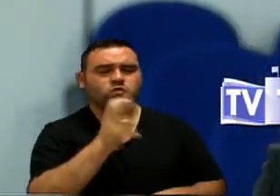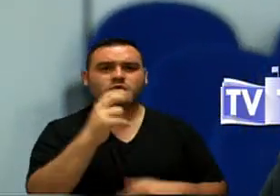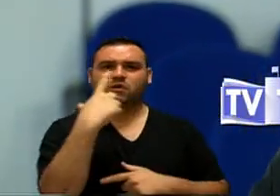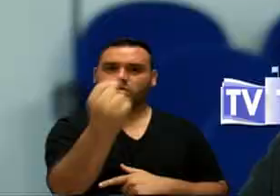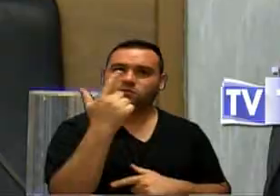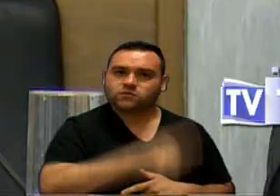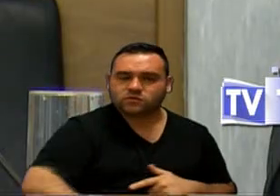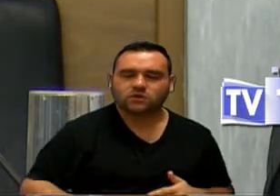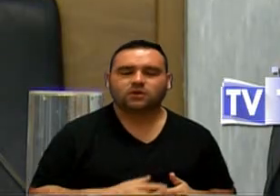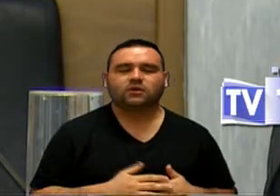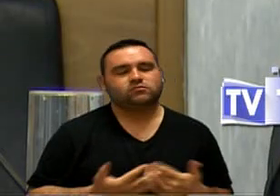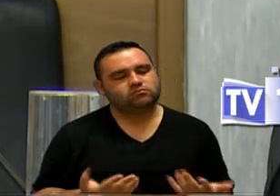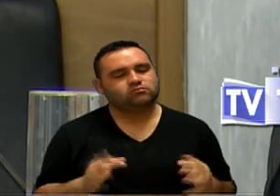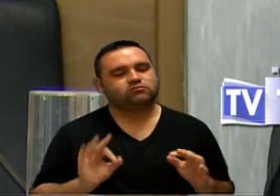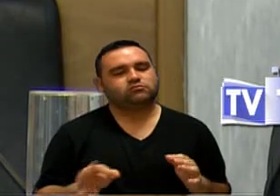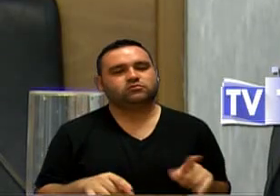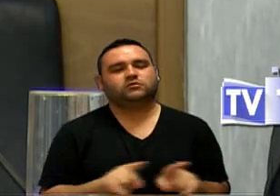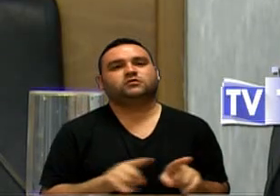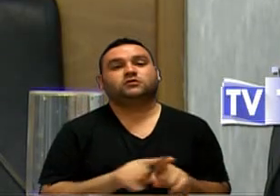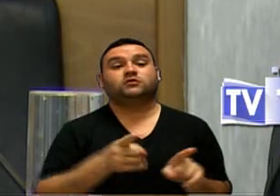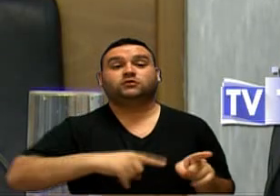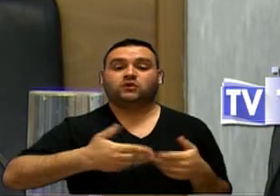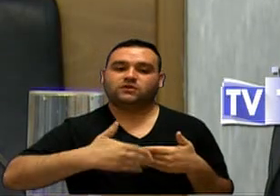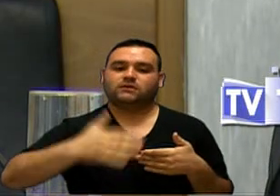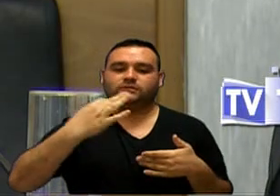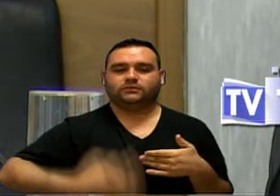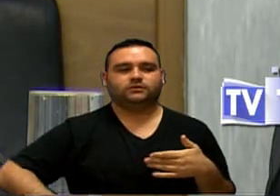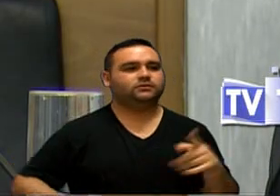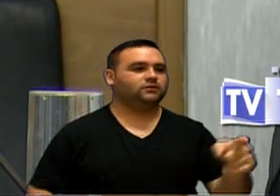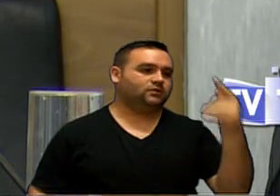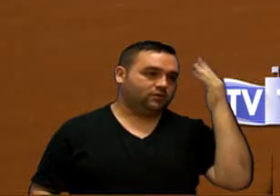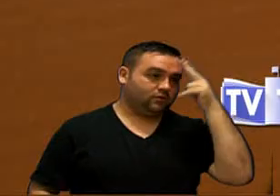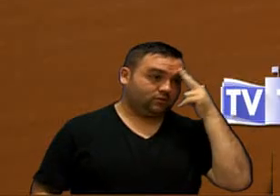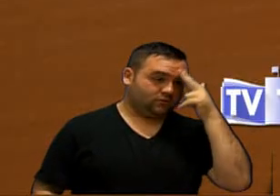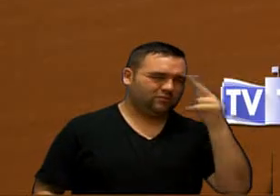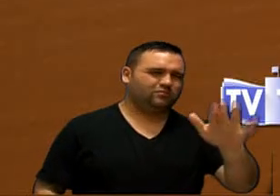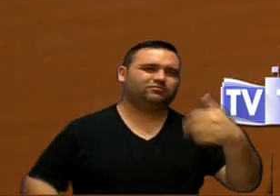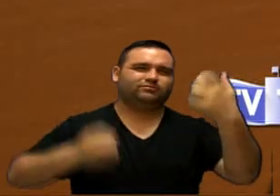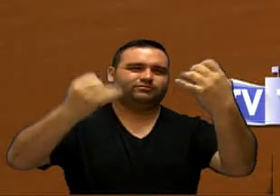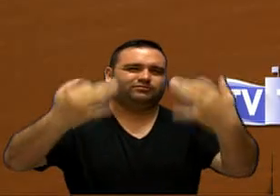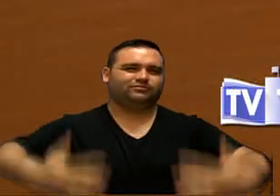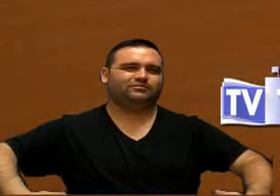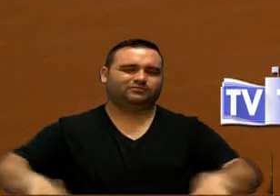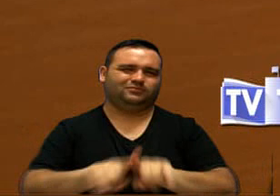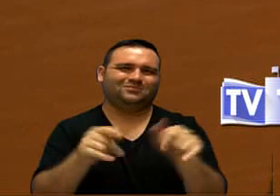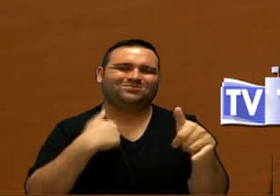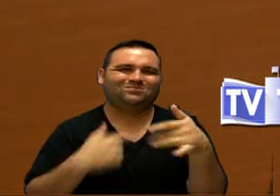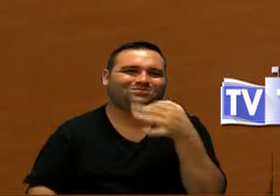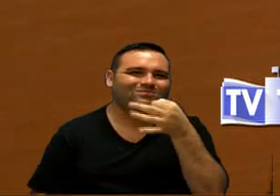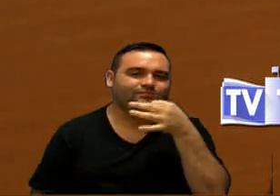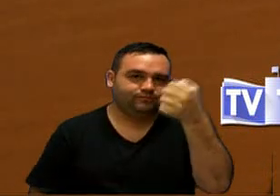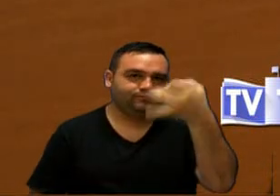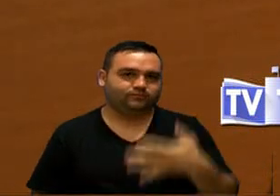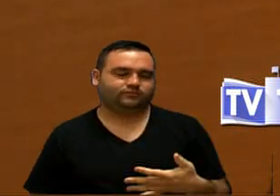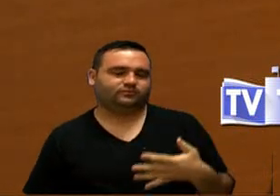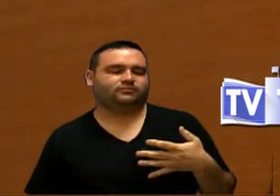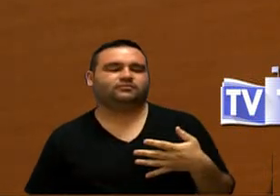Se assim o fizer necessário, vereador, iremos fazer com certeza. Vereador, entendeu? Deixa eu só fazer um pequeno comentário